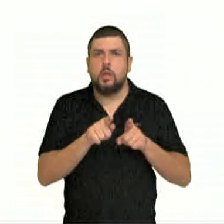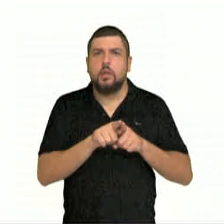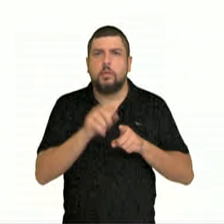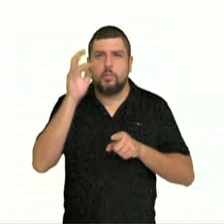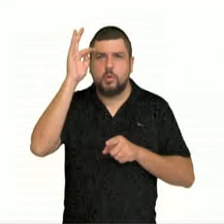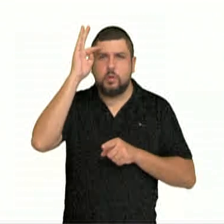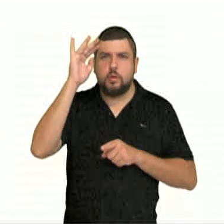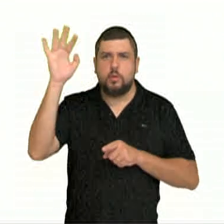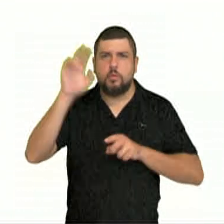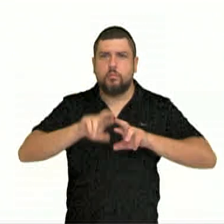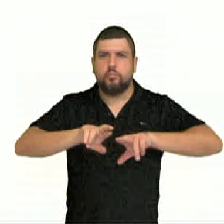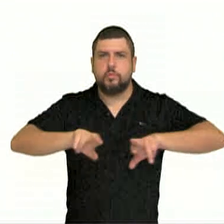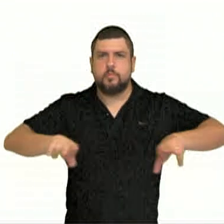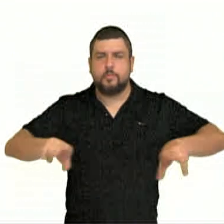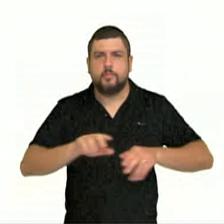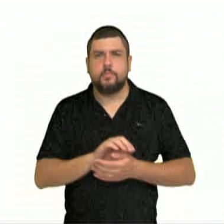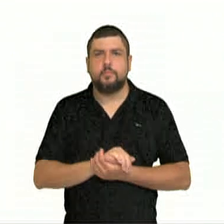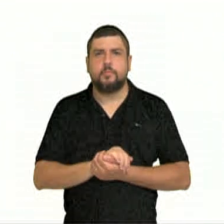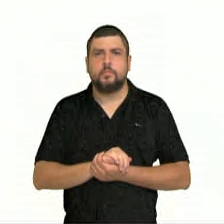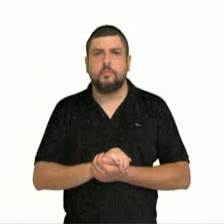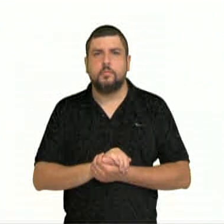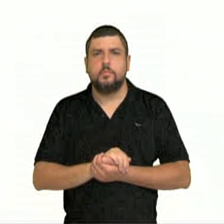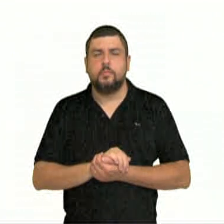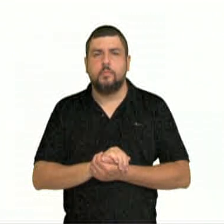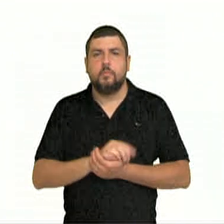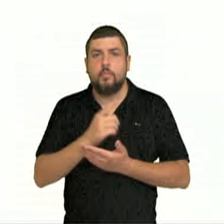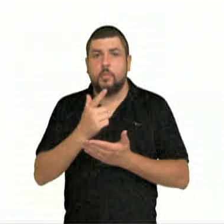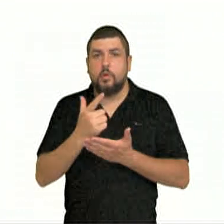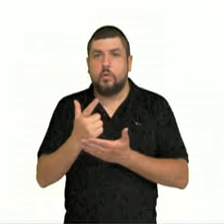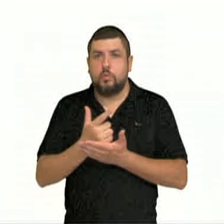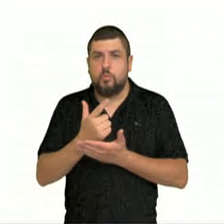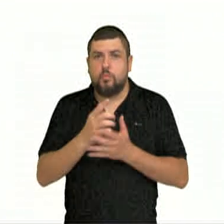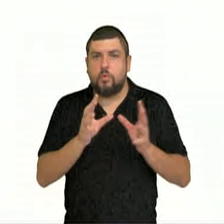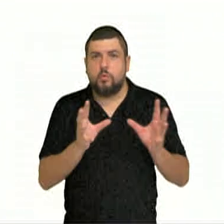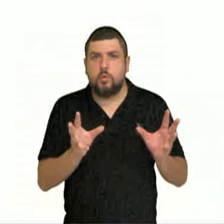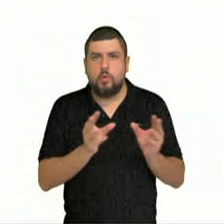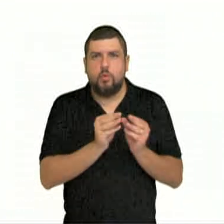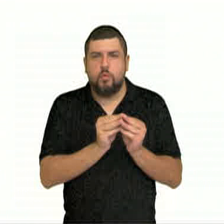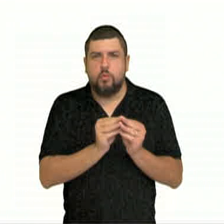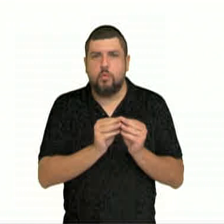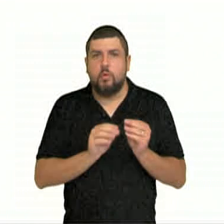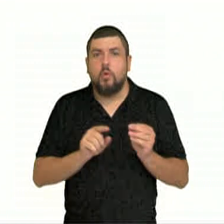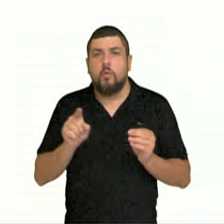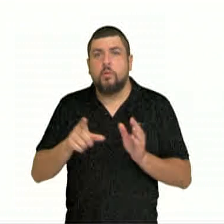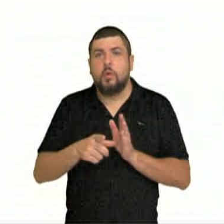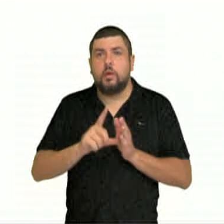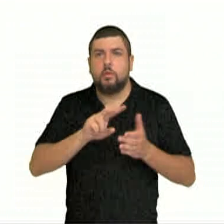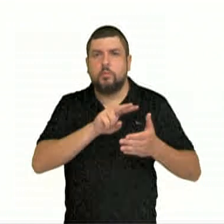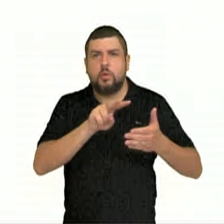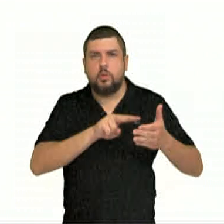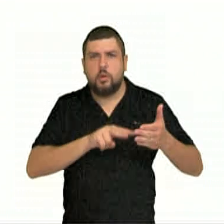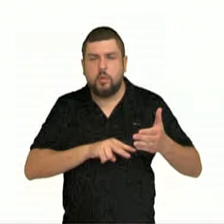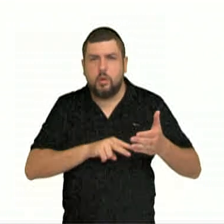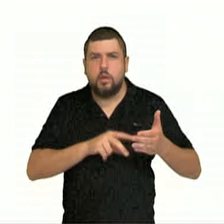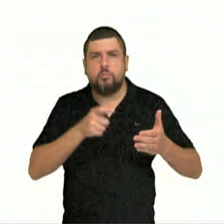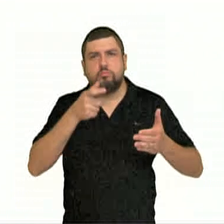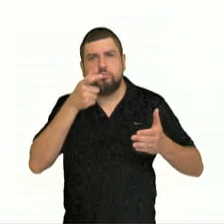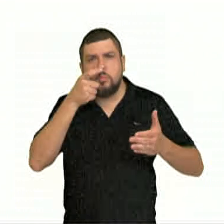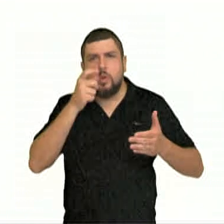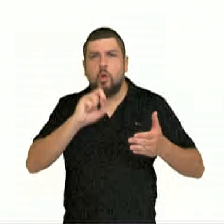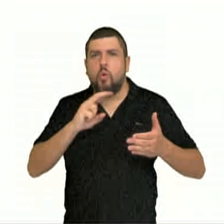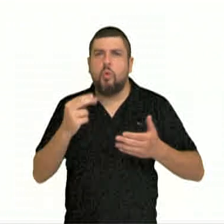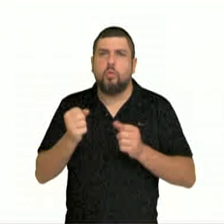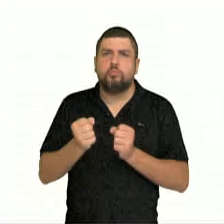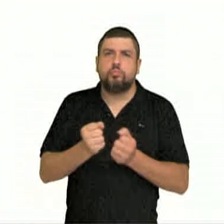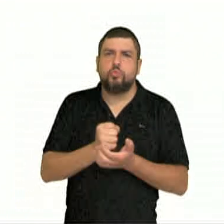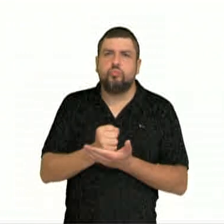diferenciados. Uma síntese da obra para você poder ler, assistir e jogar. E onde que ela circula?